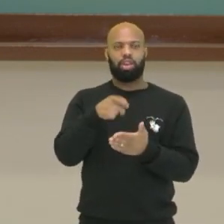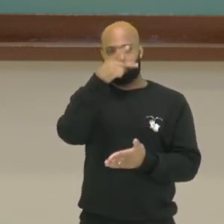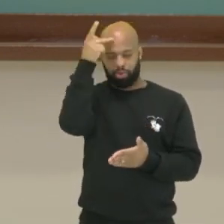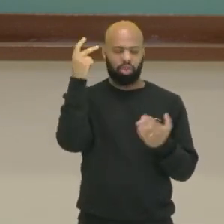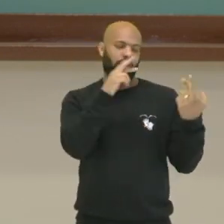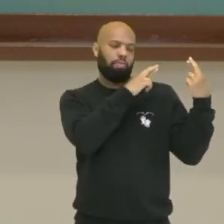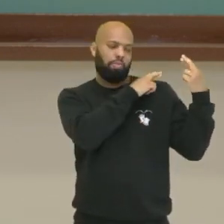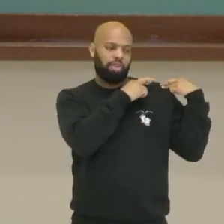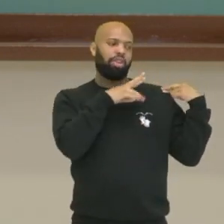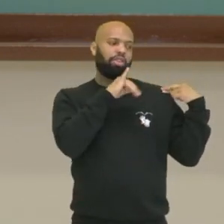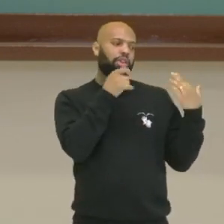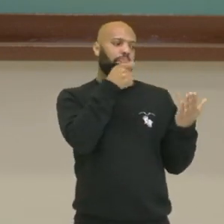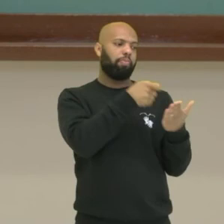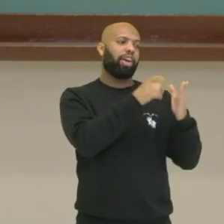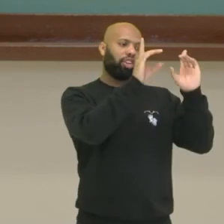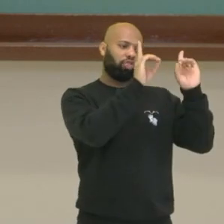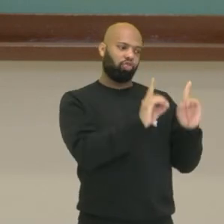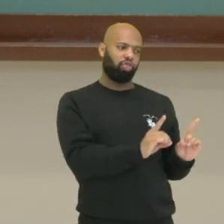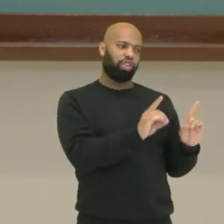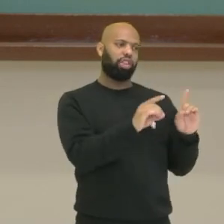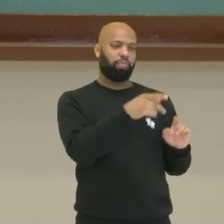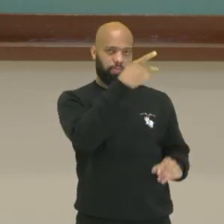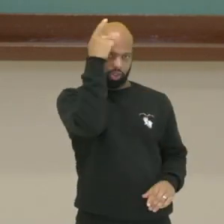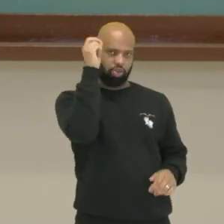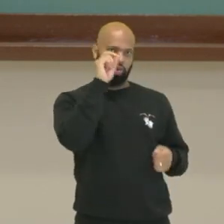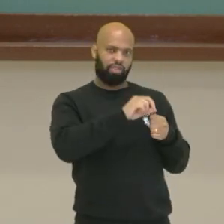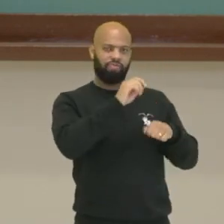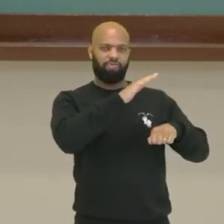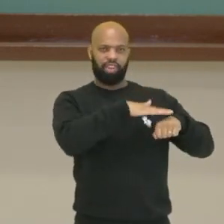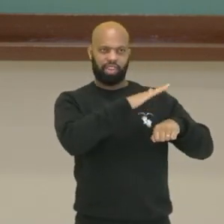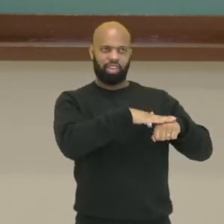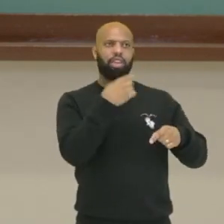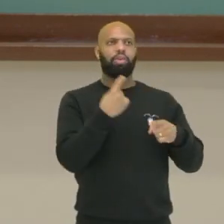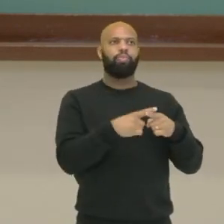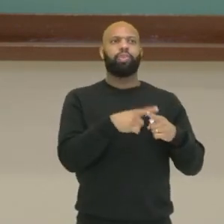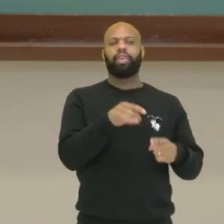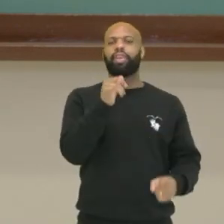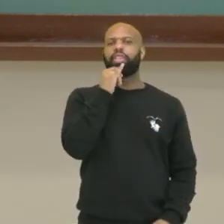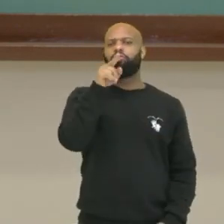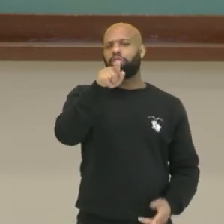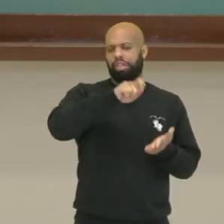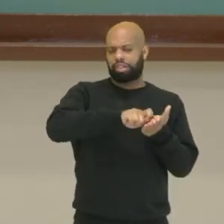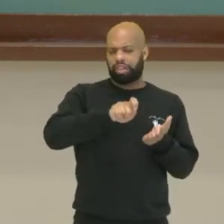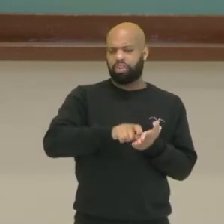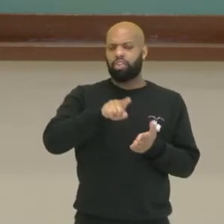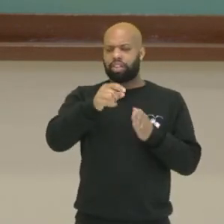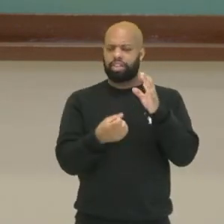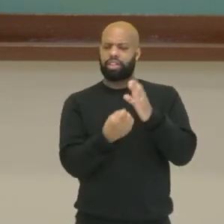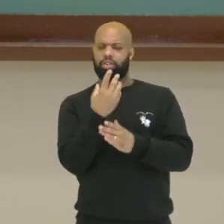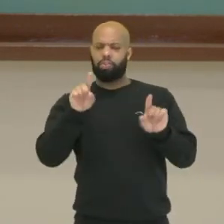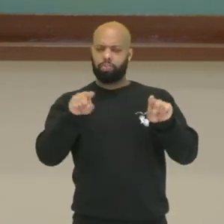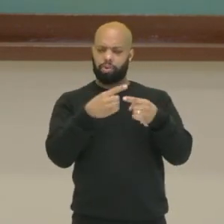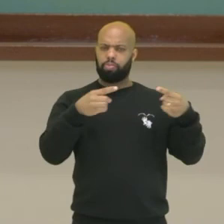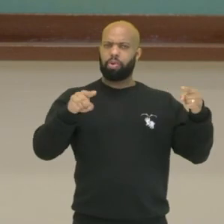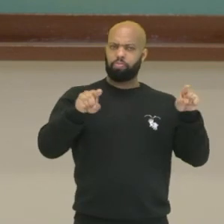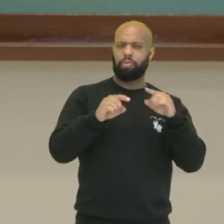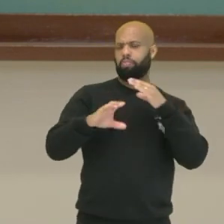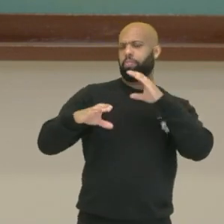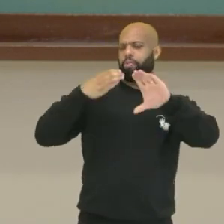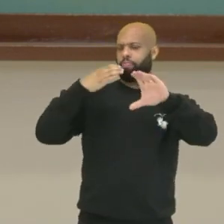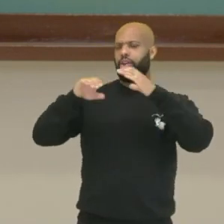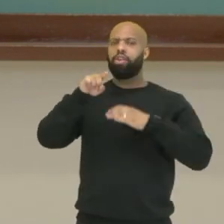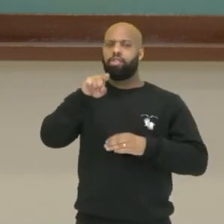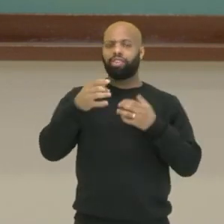pelo streaming paga os direitos autorais. Ora, claro, se você é um compositor, se você é um músico, um cantor,